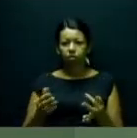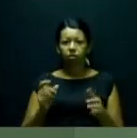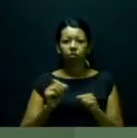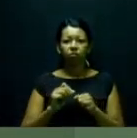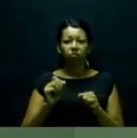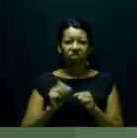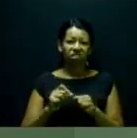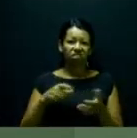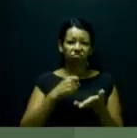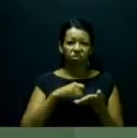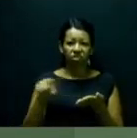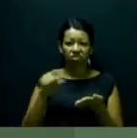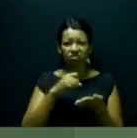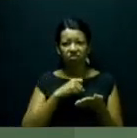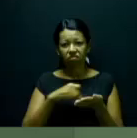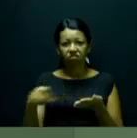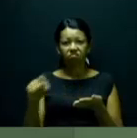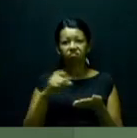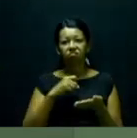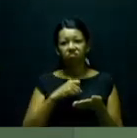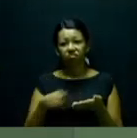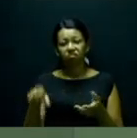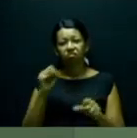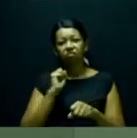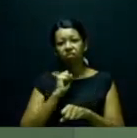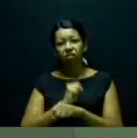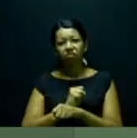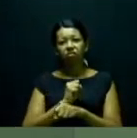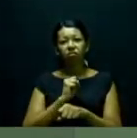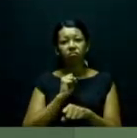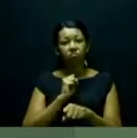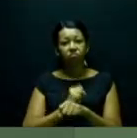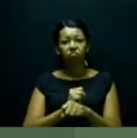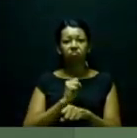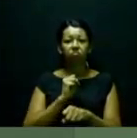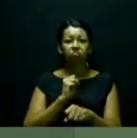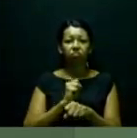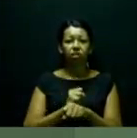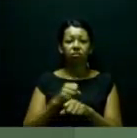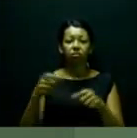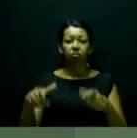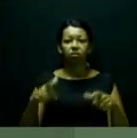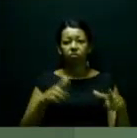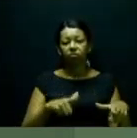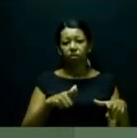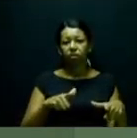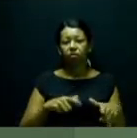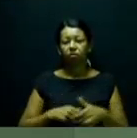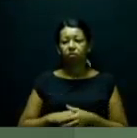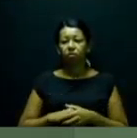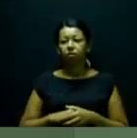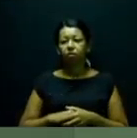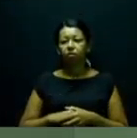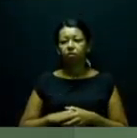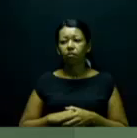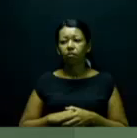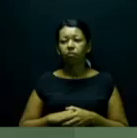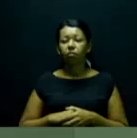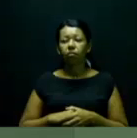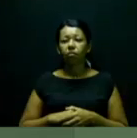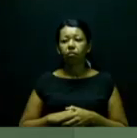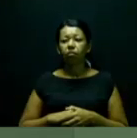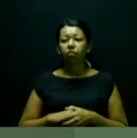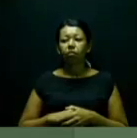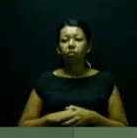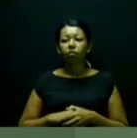uma inscrição, está aguardando aquela vaga pela ordem cronológica e, de repente,